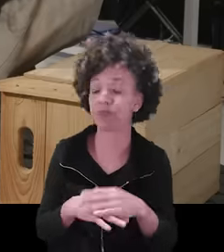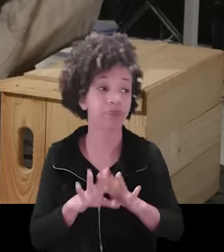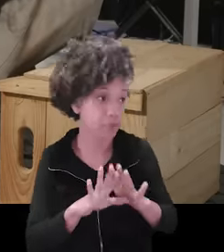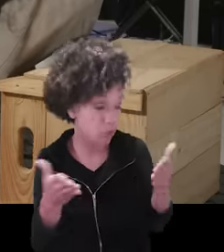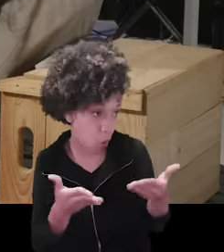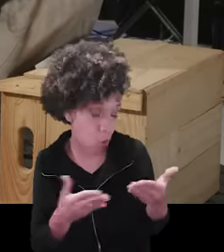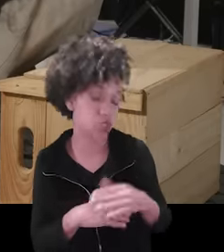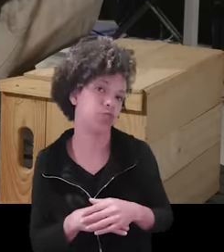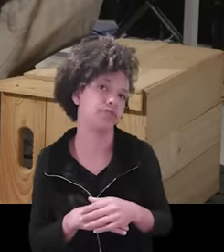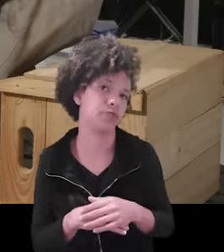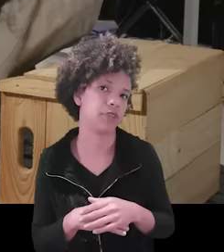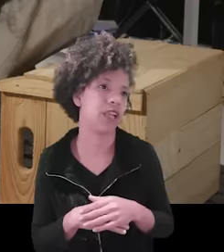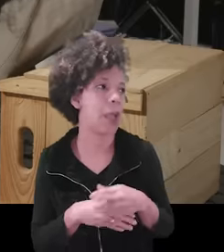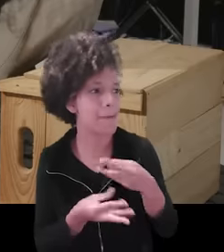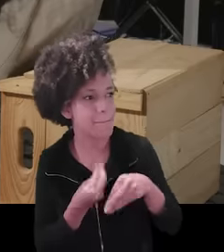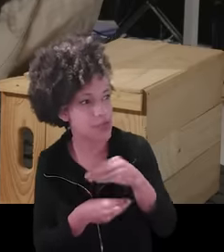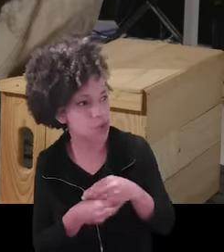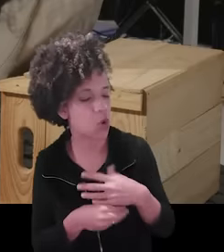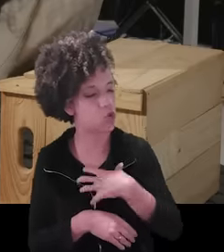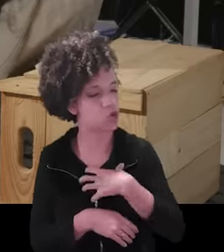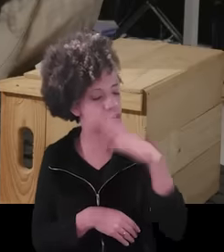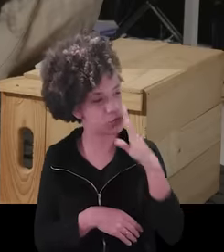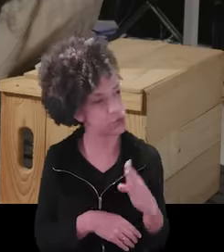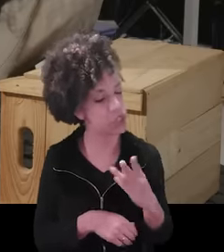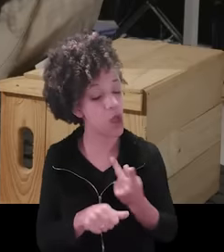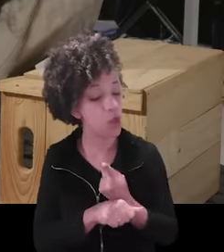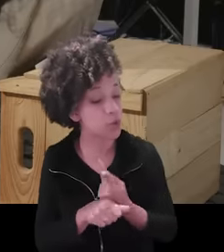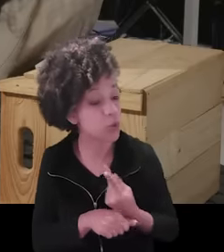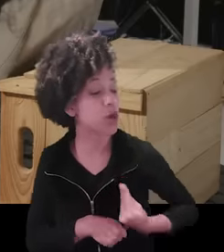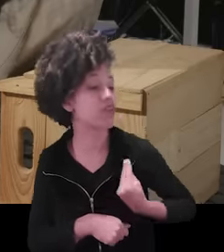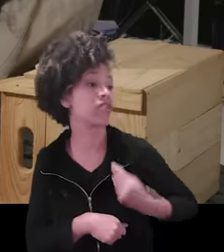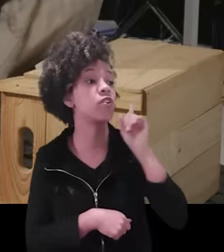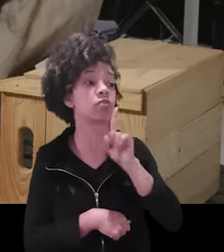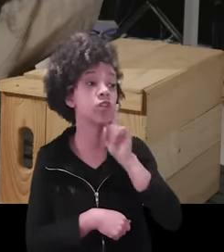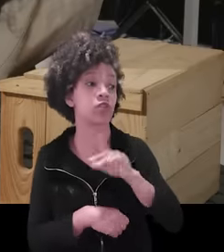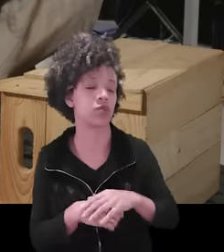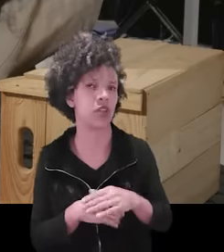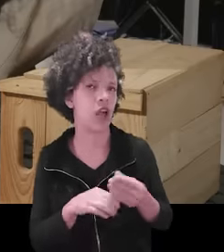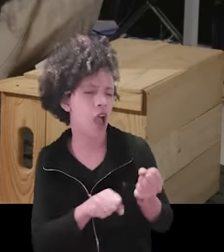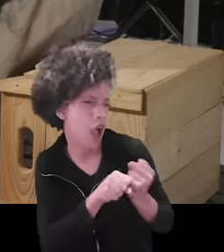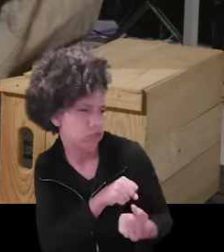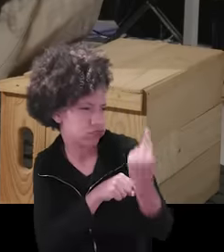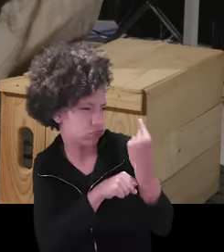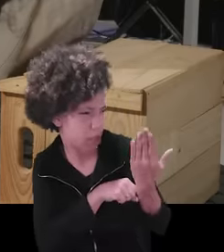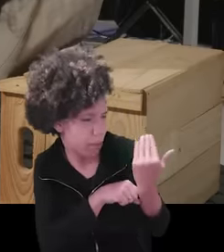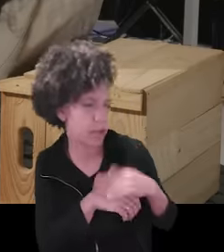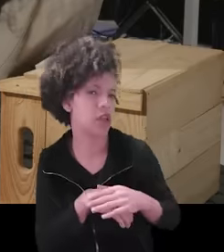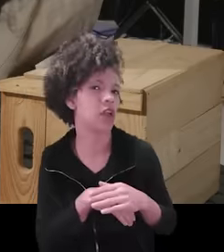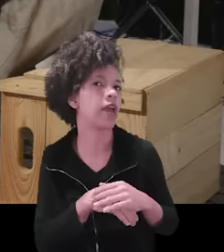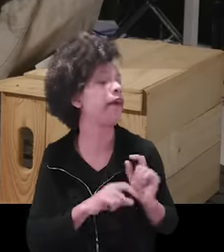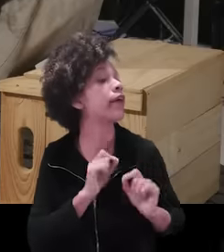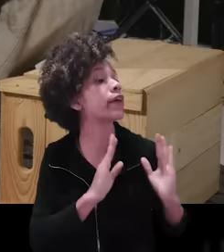que assim hoje no mesclou muito o tipo de brasileiro que procura em um olhar nos Estados Unidos há muitos anos atrás quem